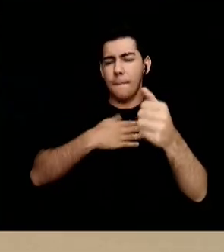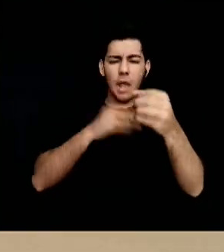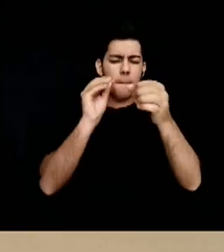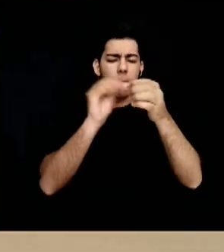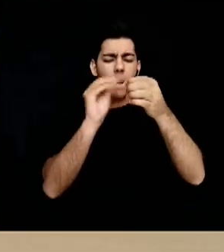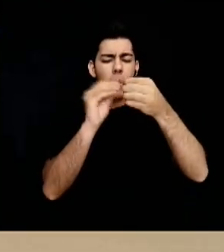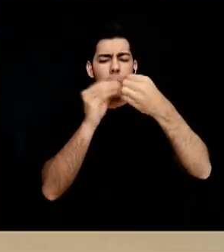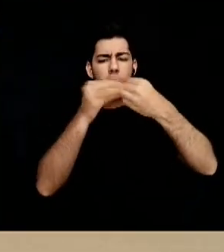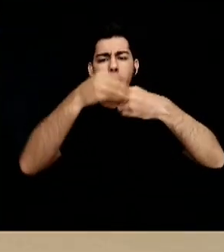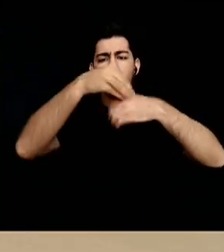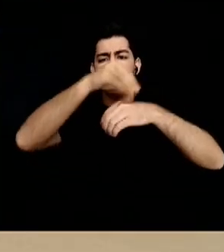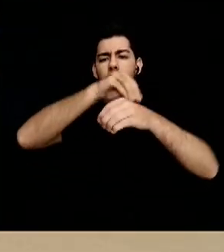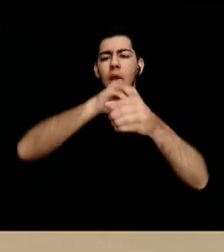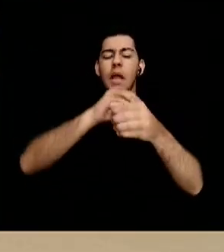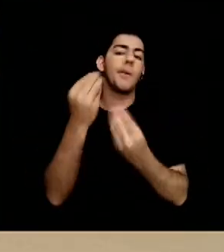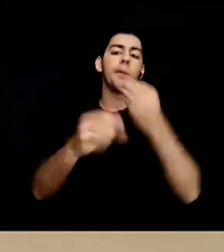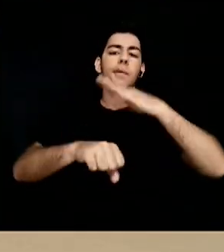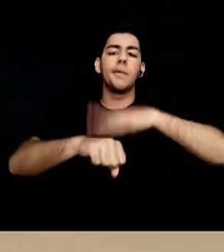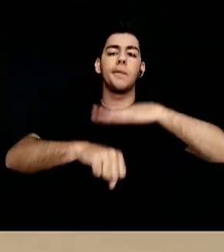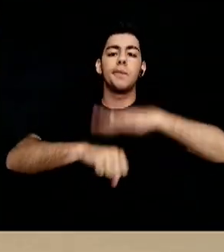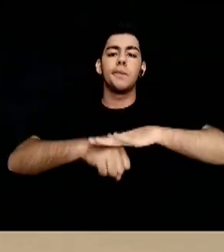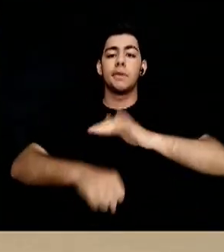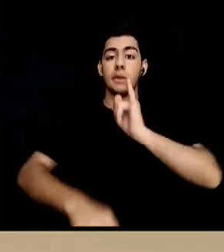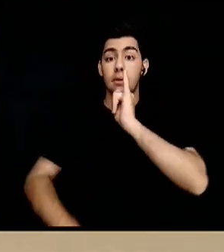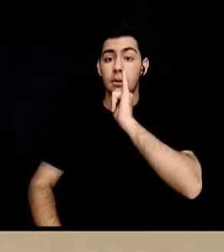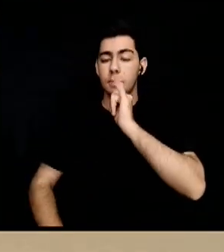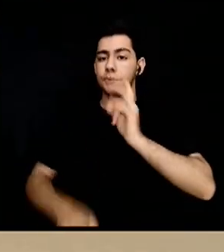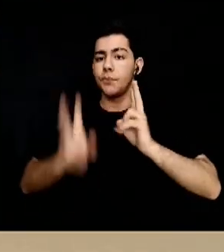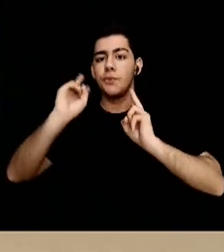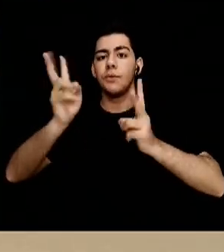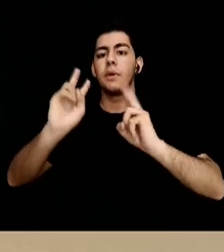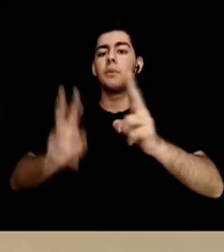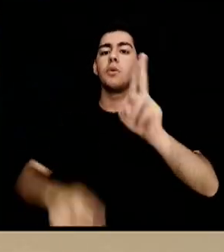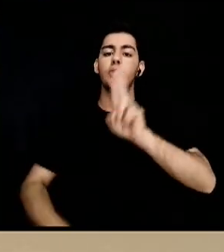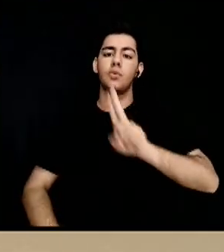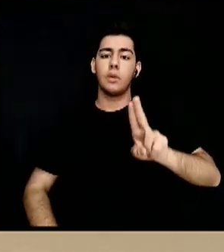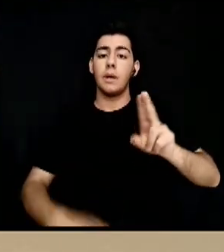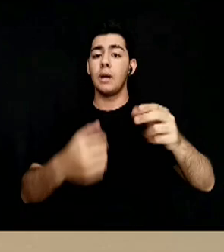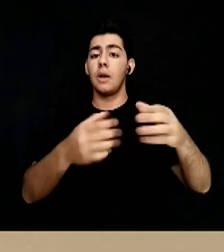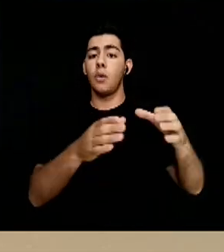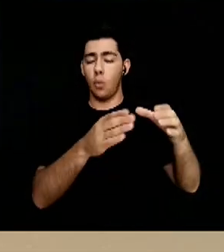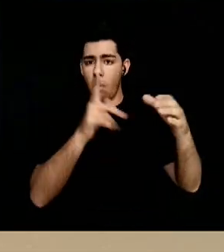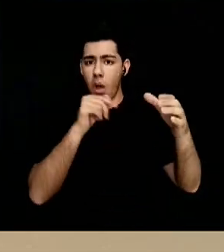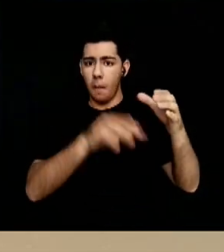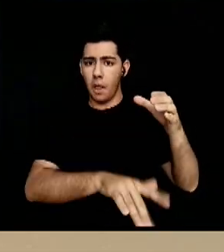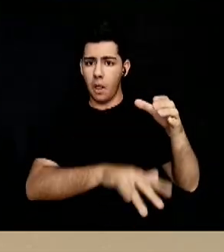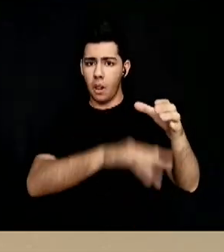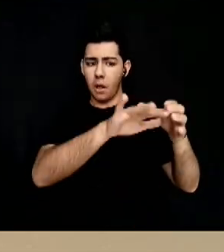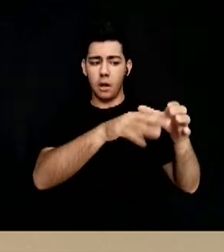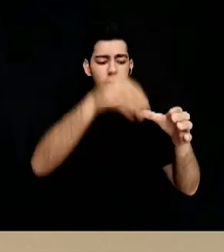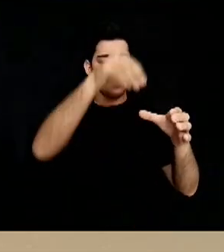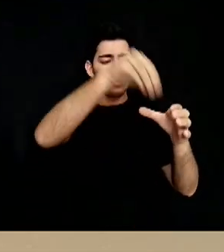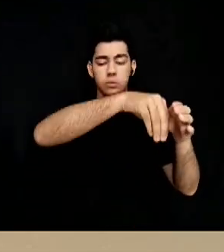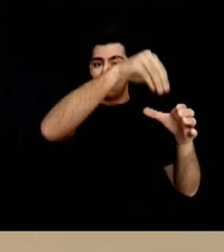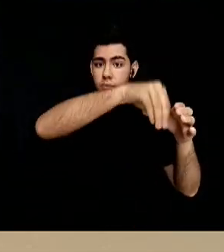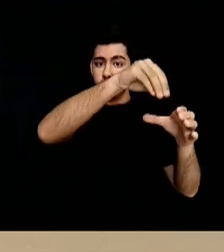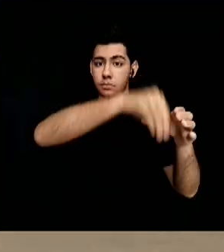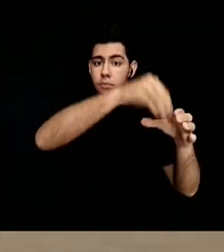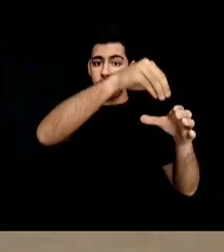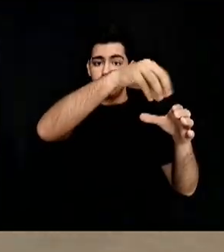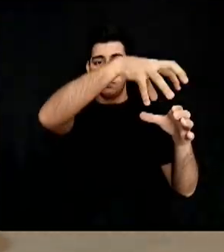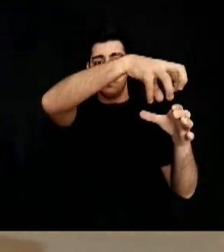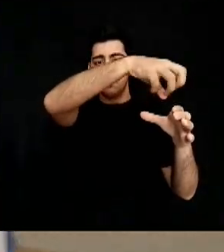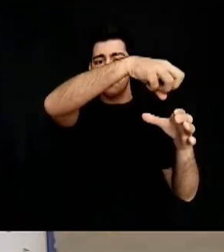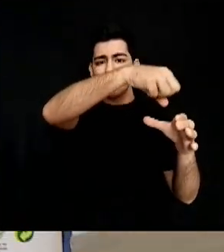faço? Toda vez que eu for usar, eu tenho que umedecer ela. Então eu coloco na água, ó, e aí eu tiro todo